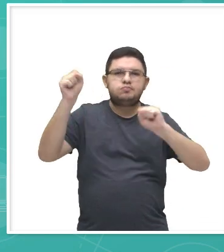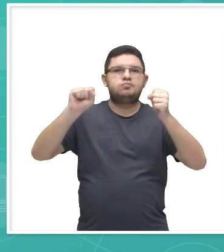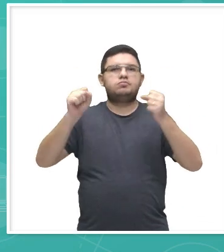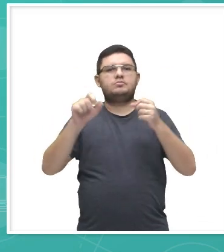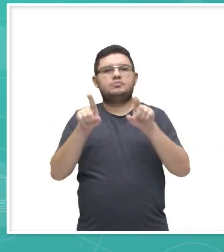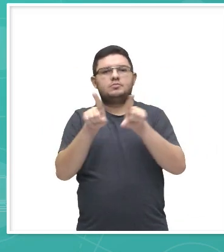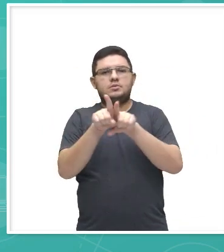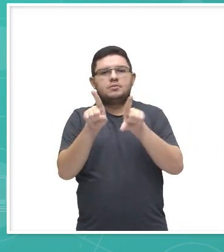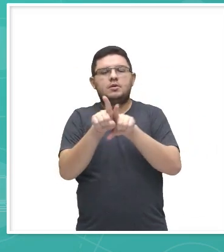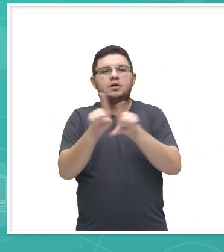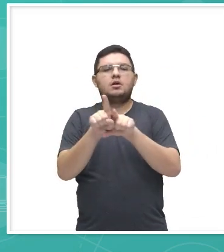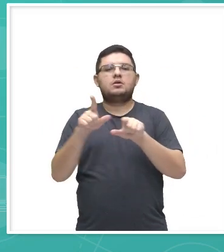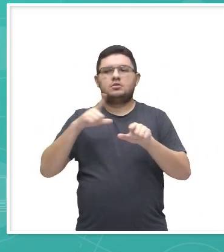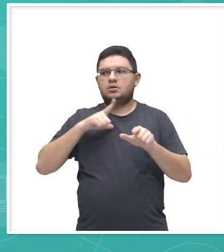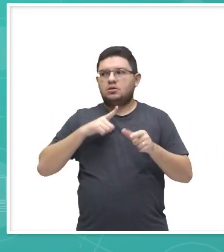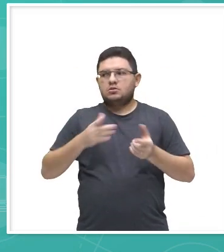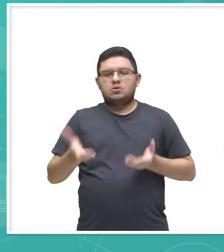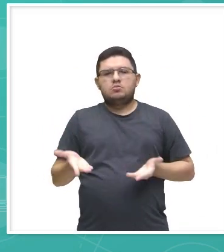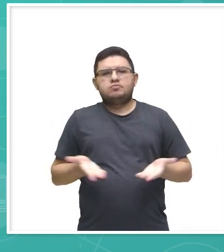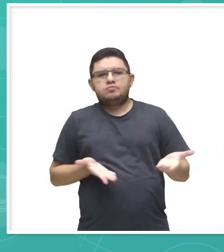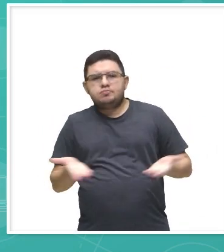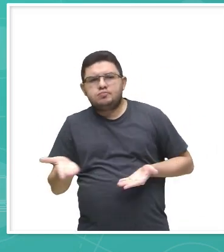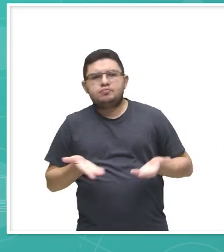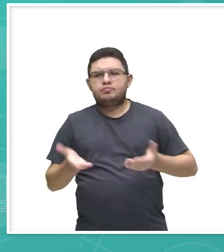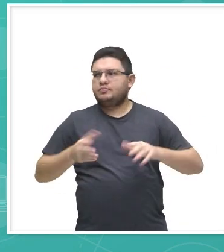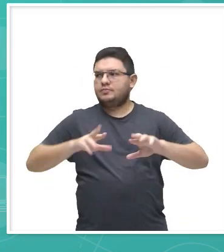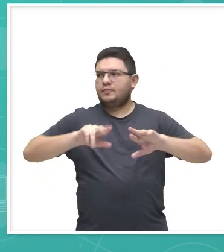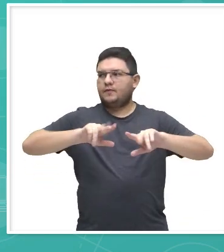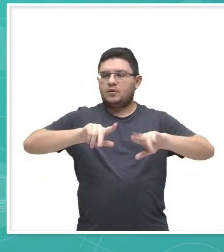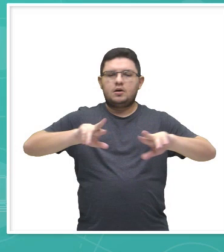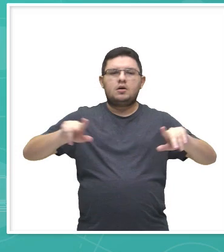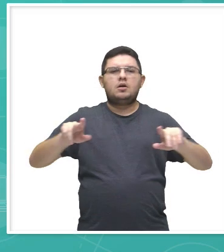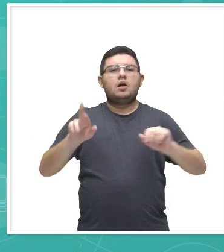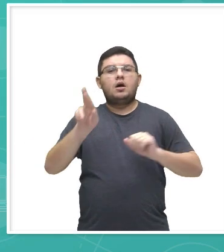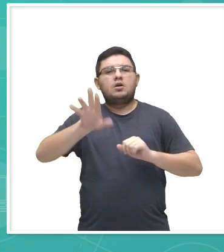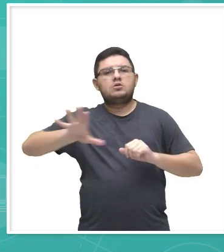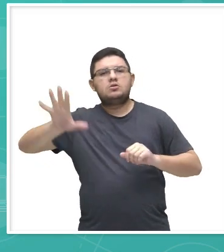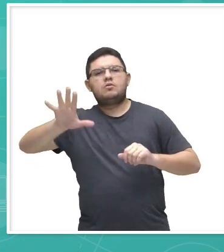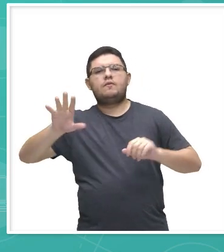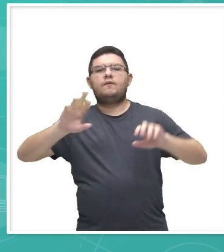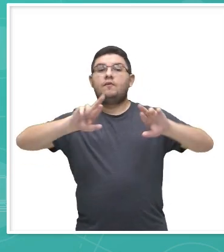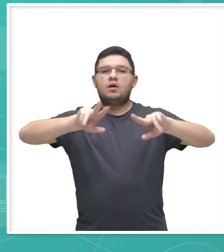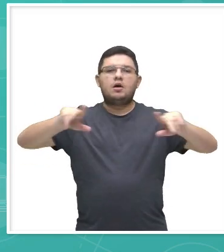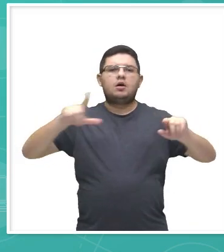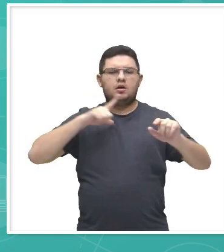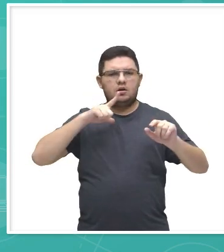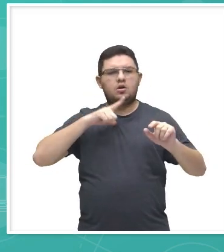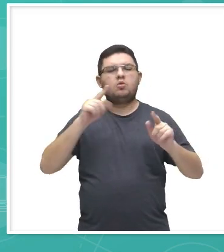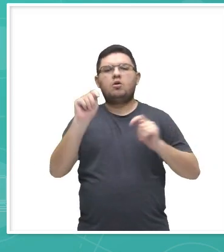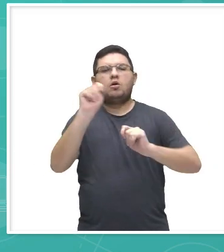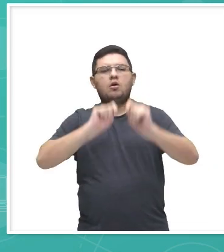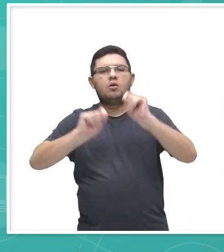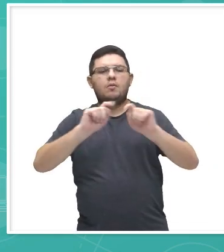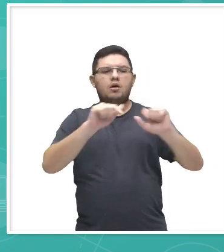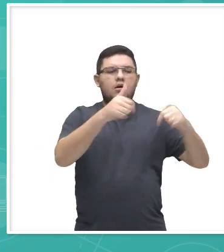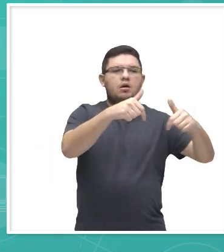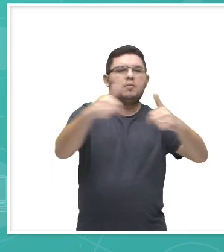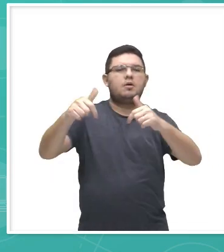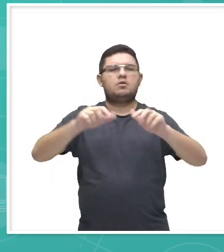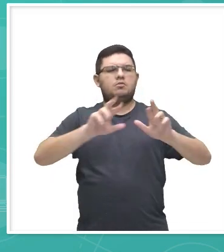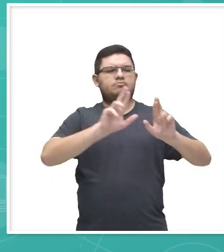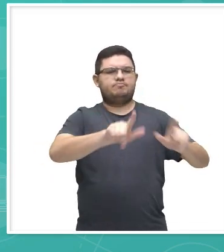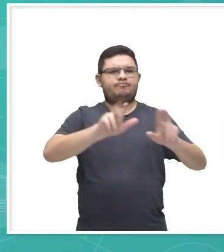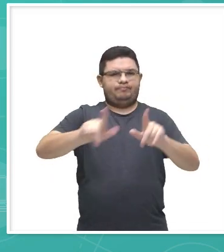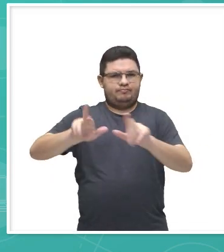né? De serviços e comércios. Então, cada região ela vai ter uma atividade econômica e a gente vai ter alguns fatores que